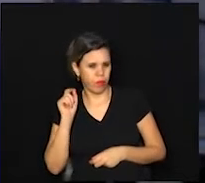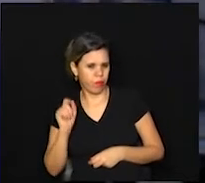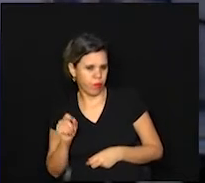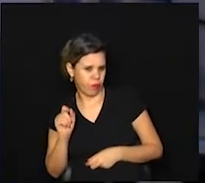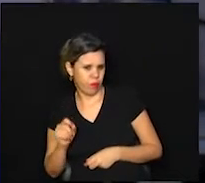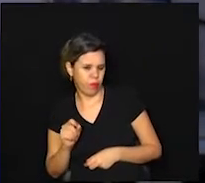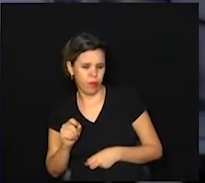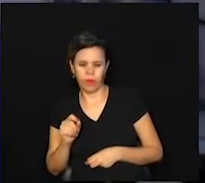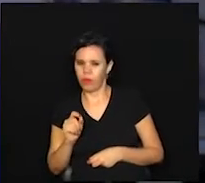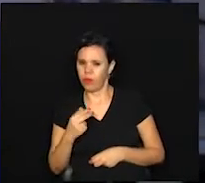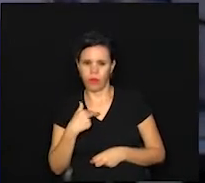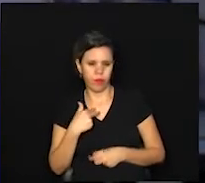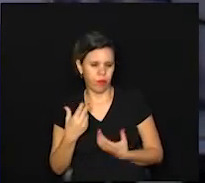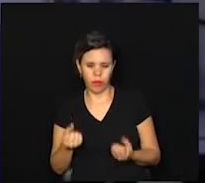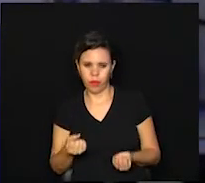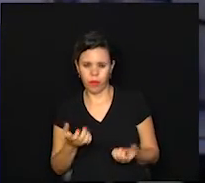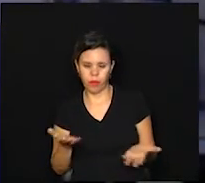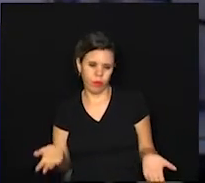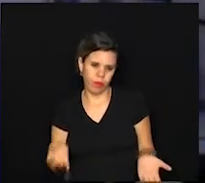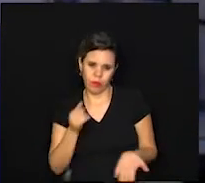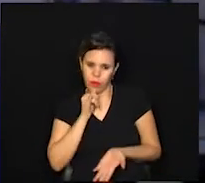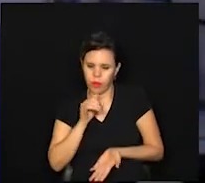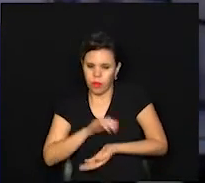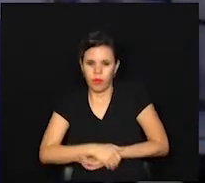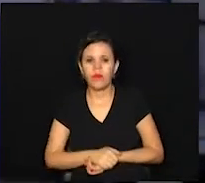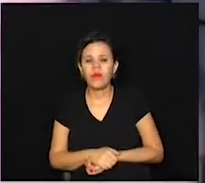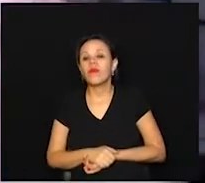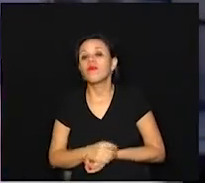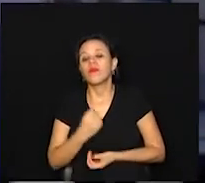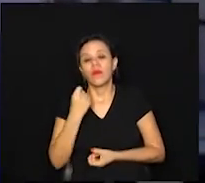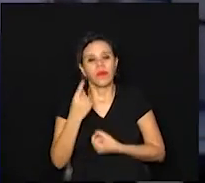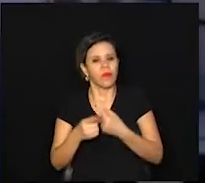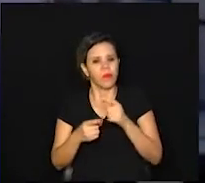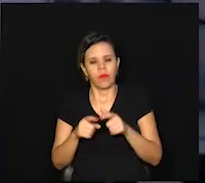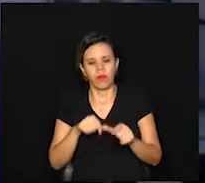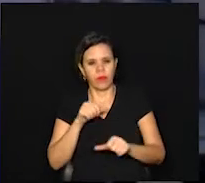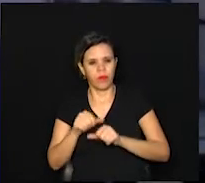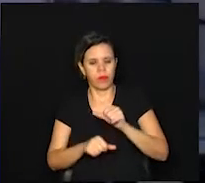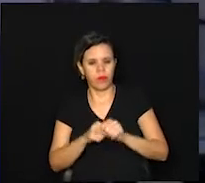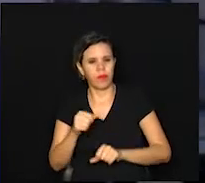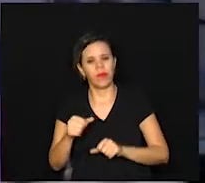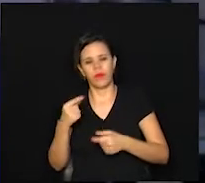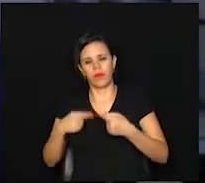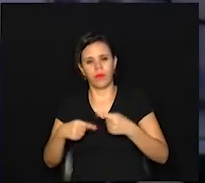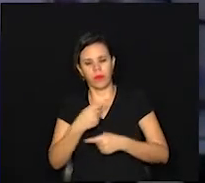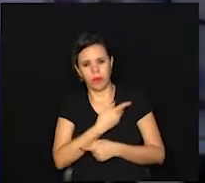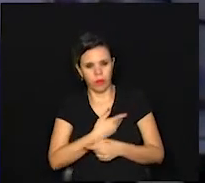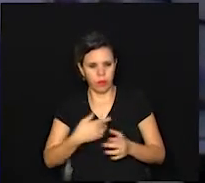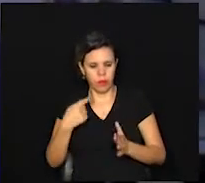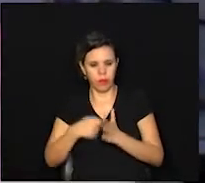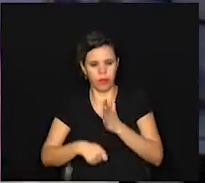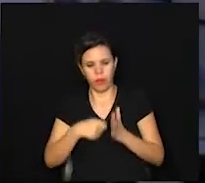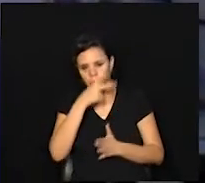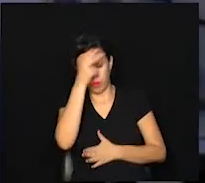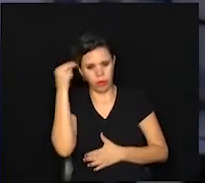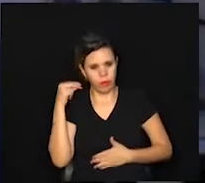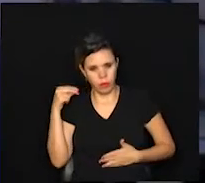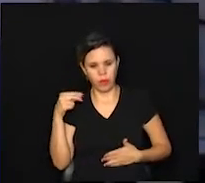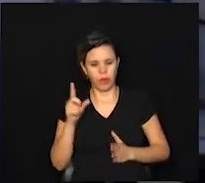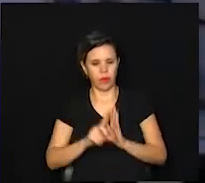levado à frente, e um desmonte total das políticas públicas de direitos humanos, um desmonte